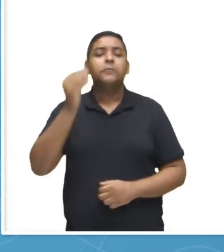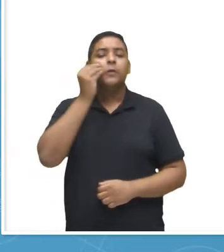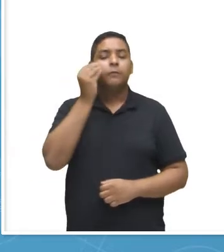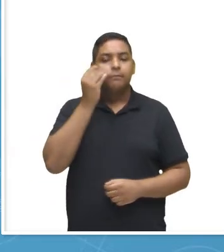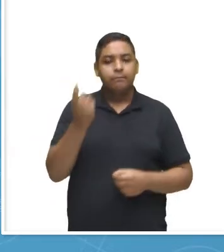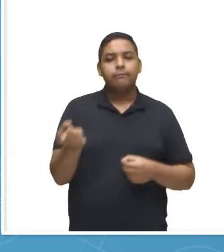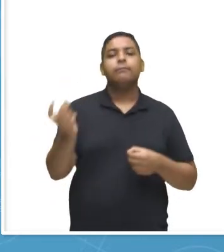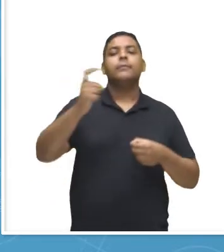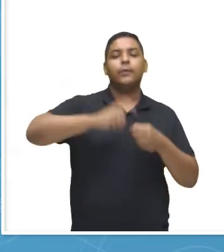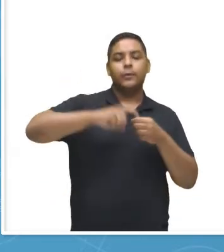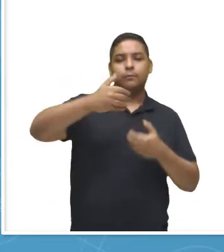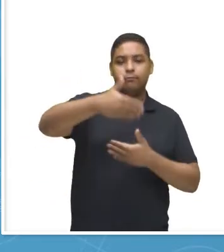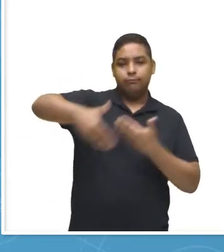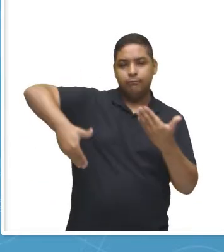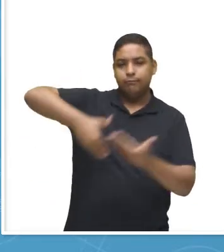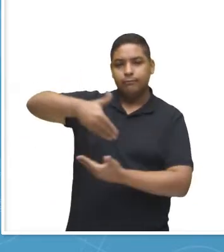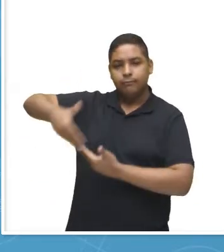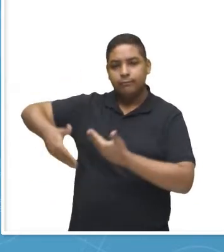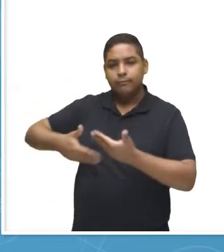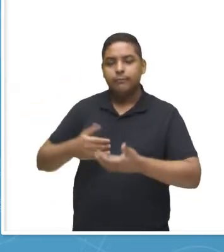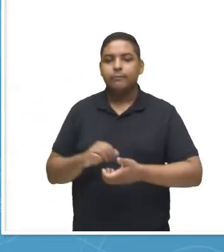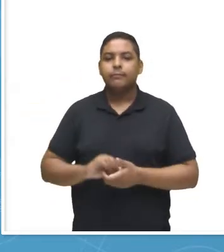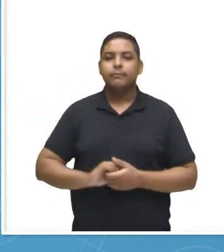voltamos na nossa interatividade.